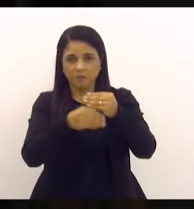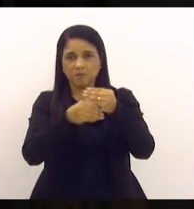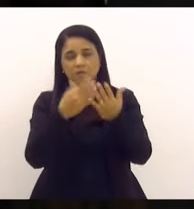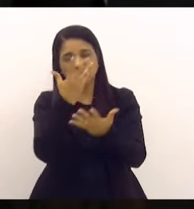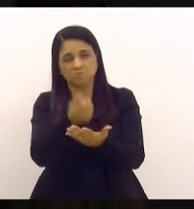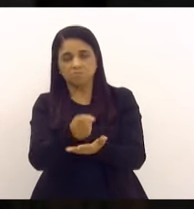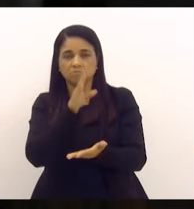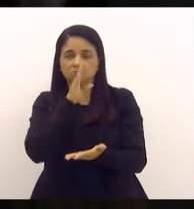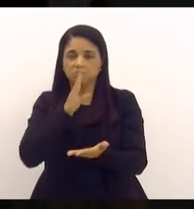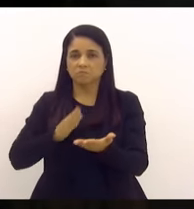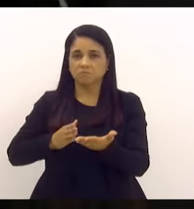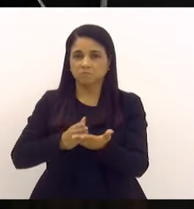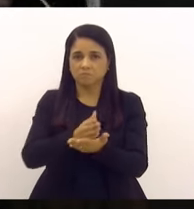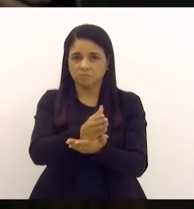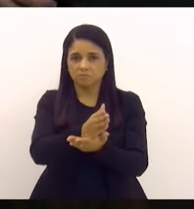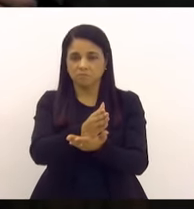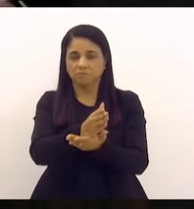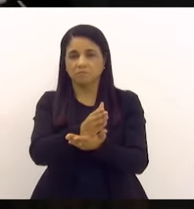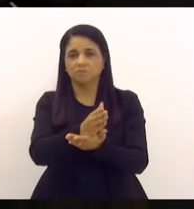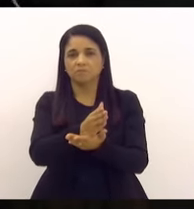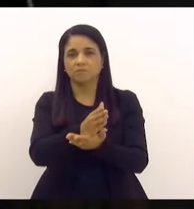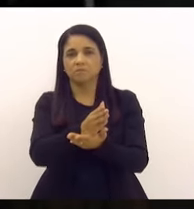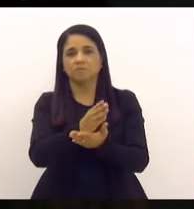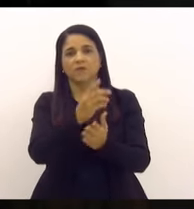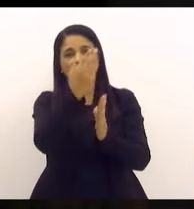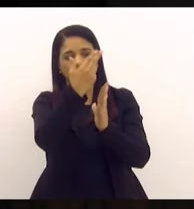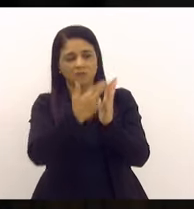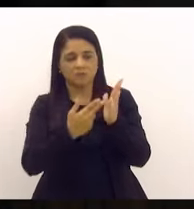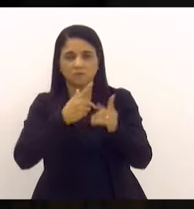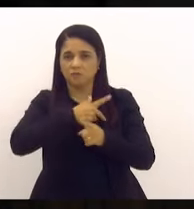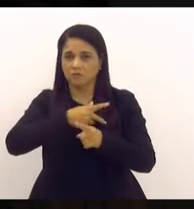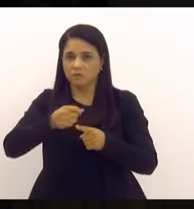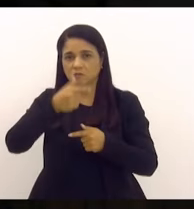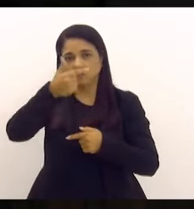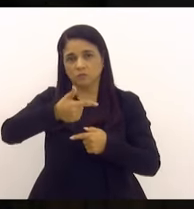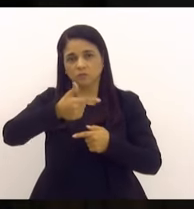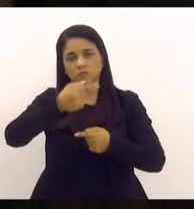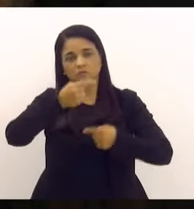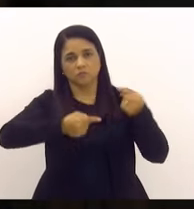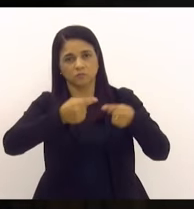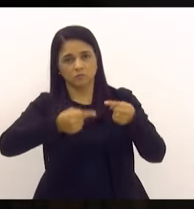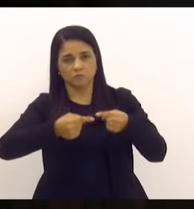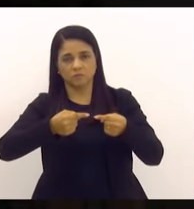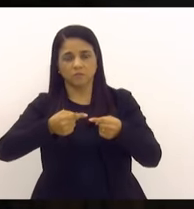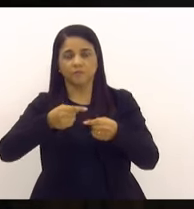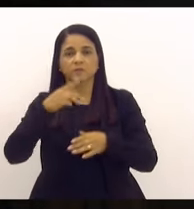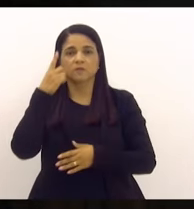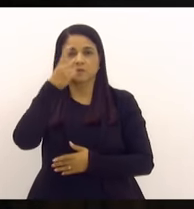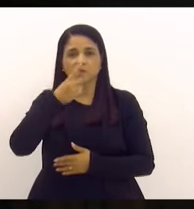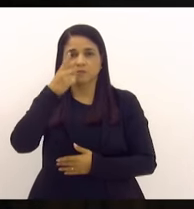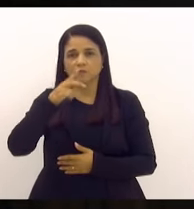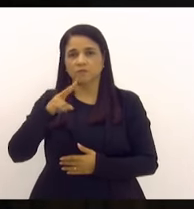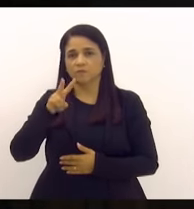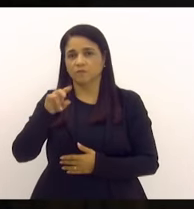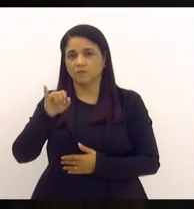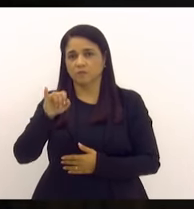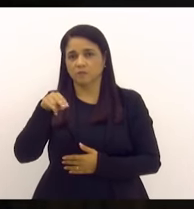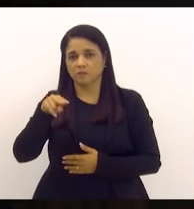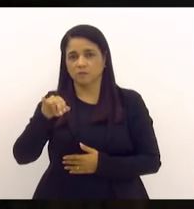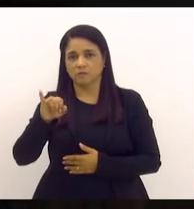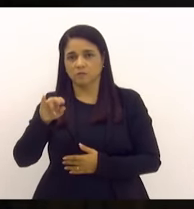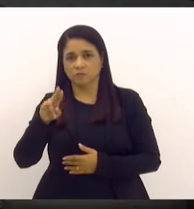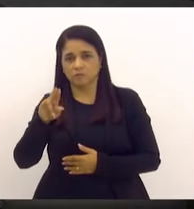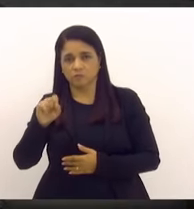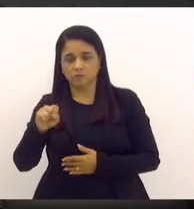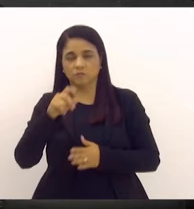aprovam, permaneçam como estão. Aprovado. Vai a redação do vencido para a segunda discussão. Deputado Vinícius Cozolino, autor